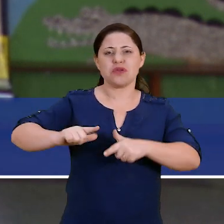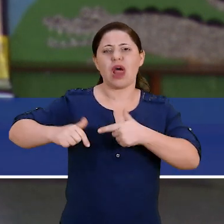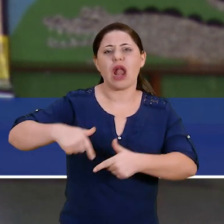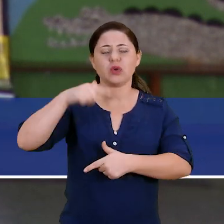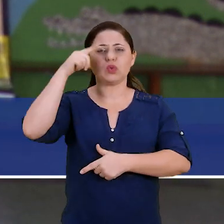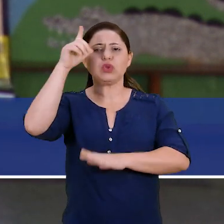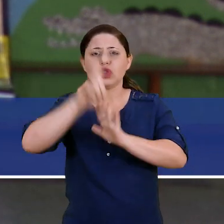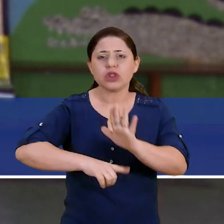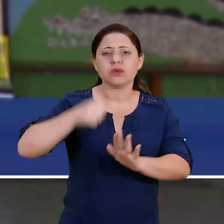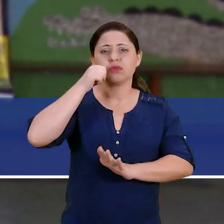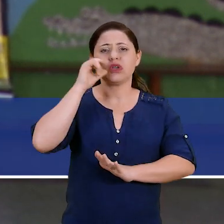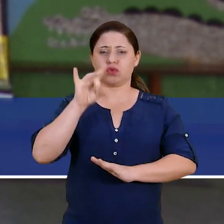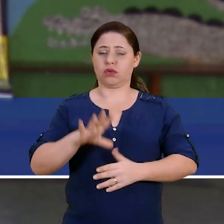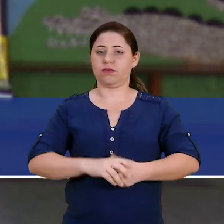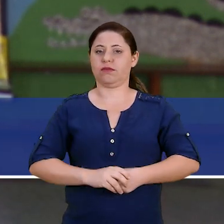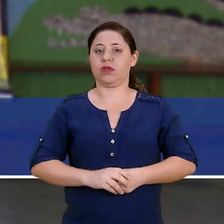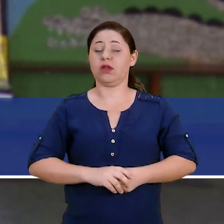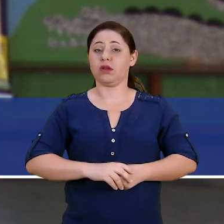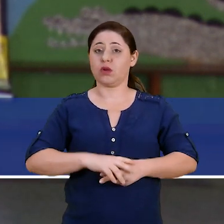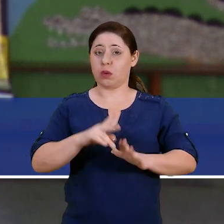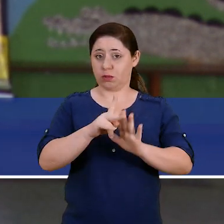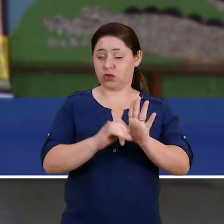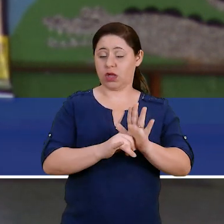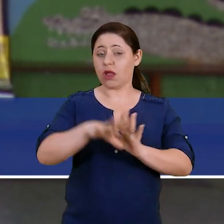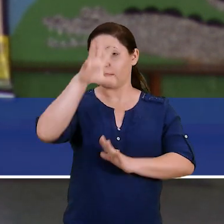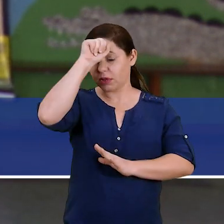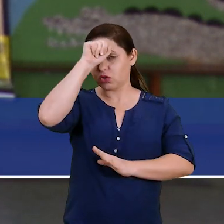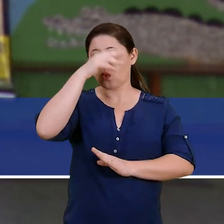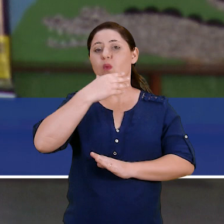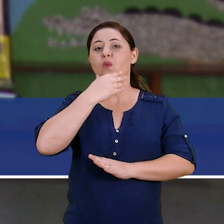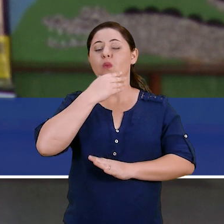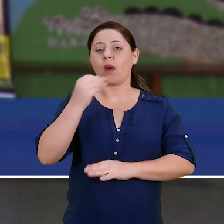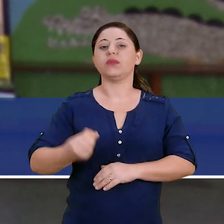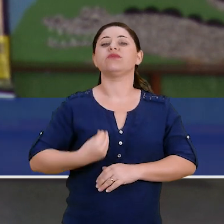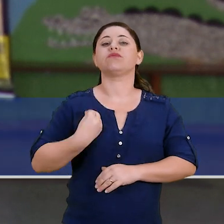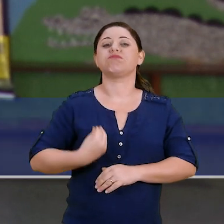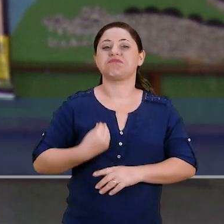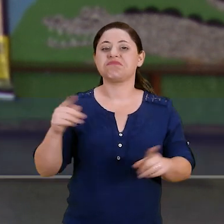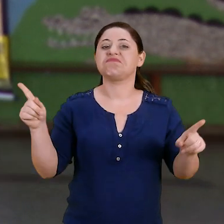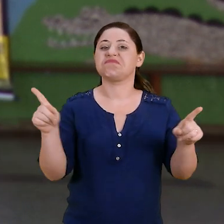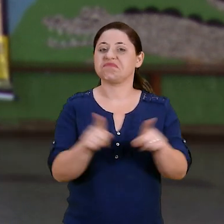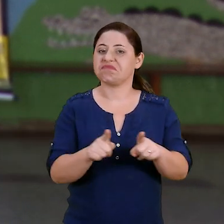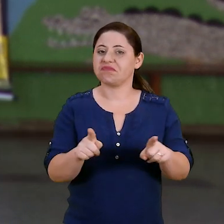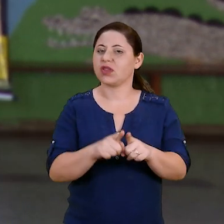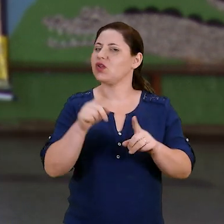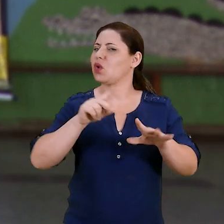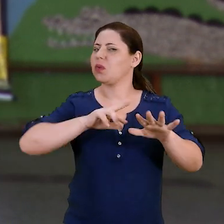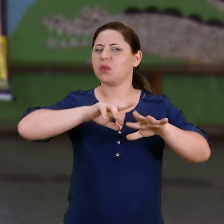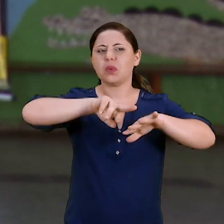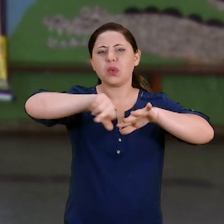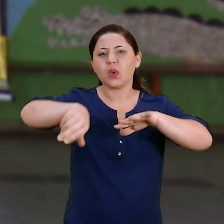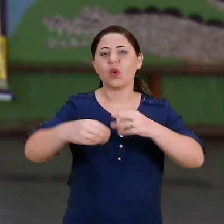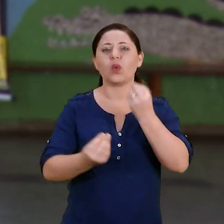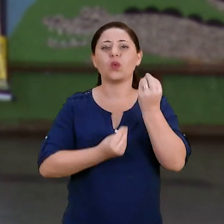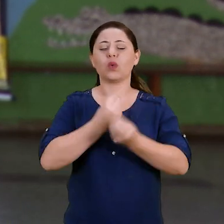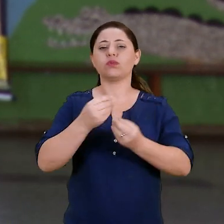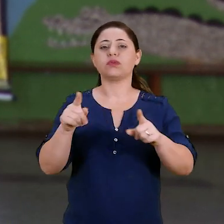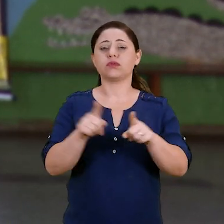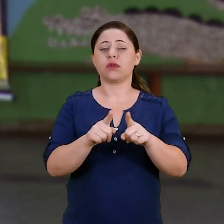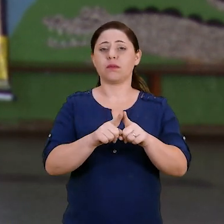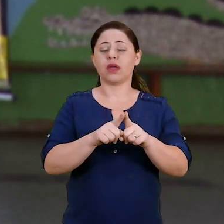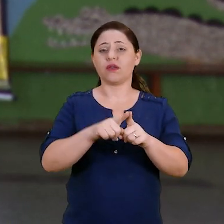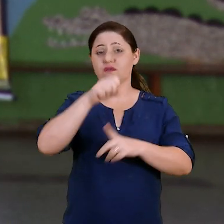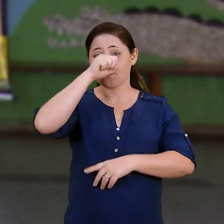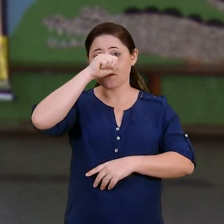têm que lutar pelos direitos das mulheres, mas com esse projeto a gente aprende que os homens também têm uma participação grande disso. E outras coisas, também